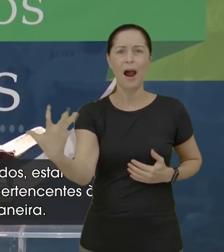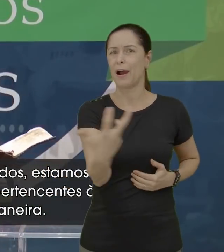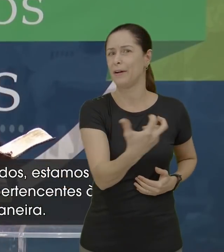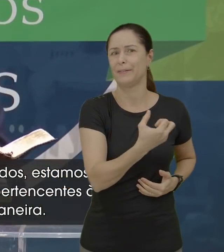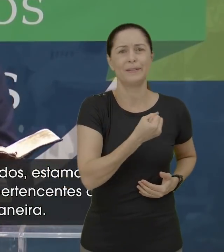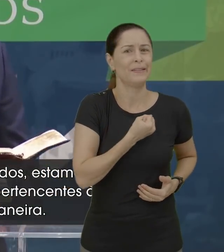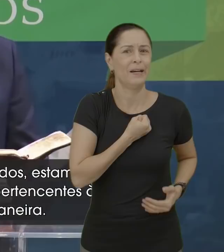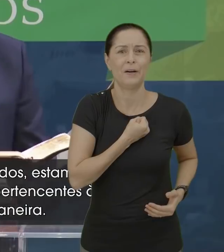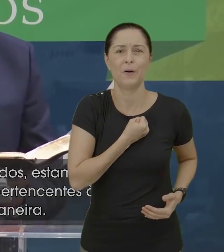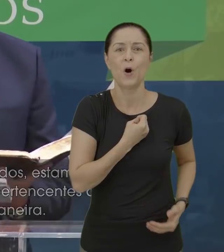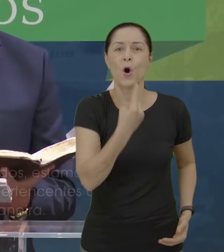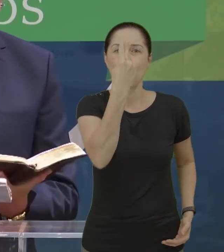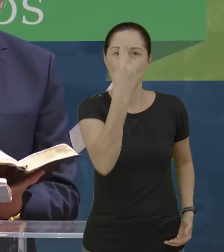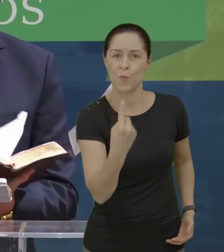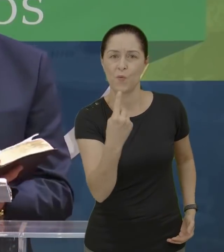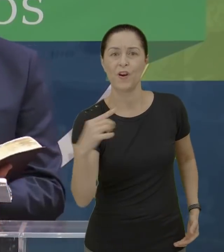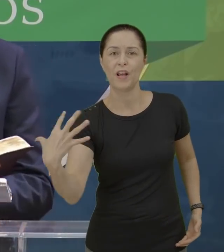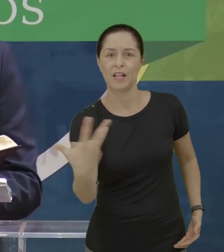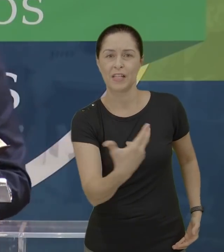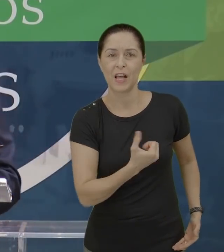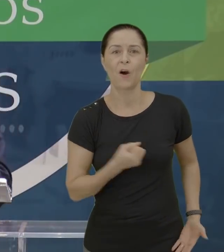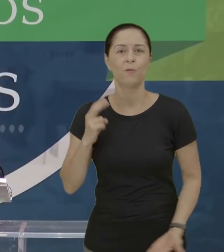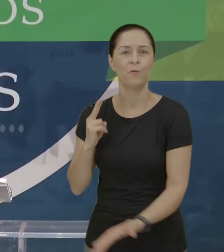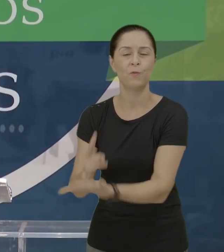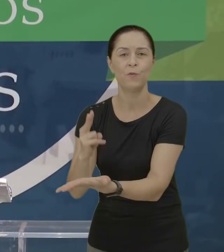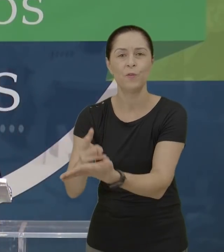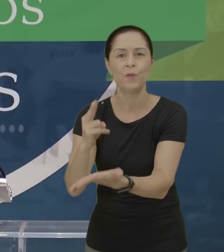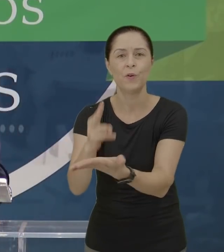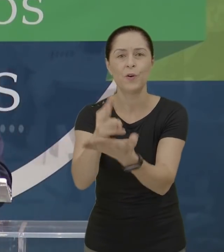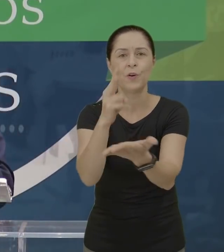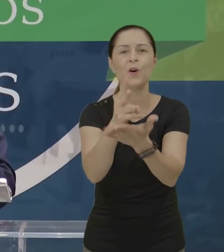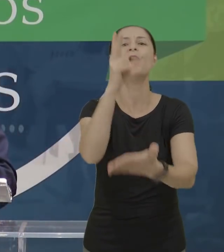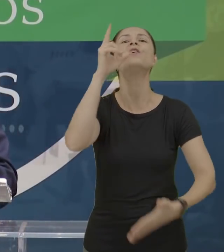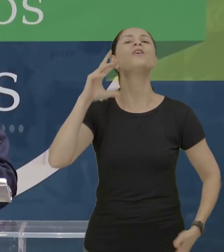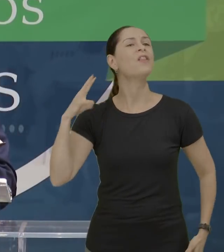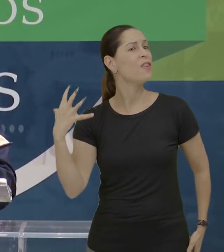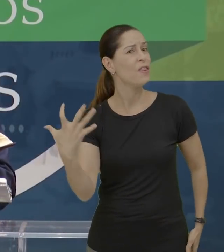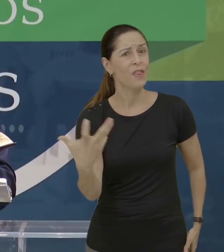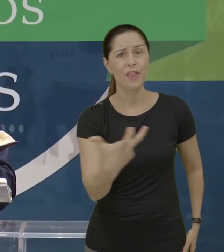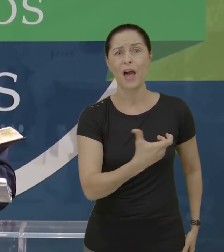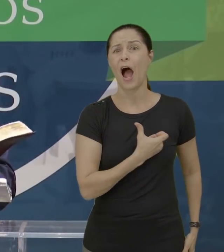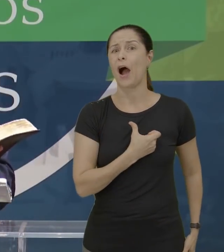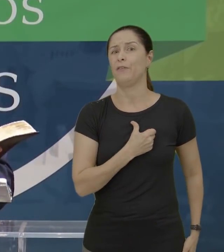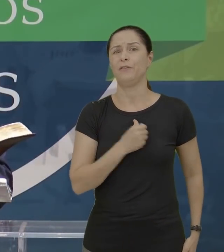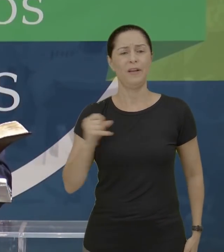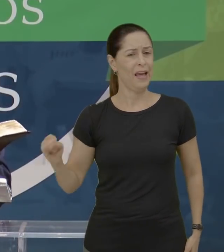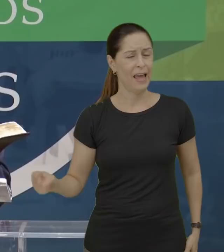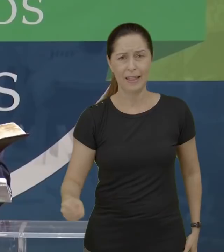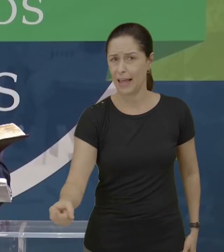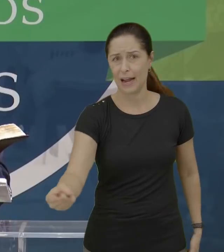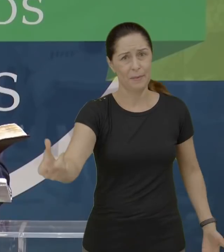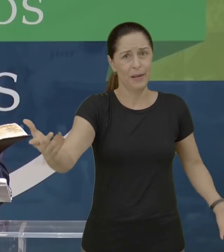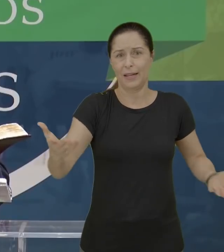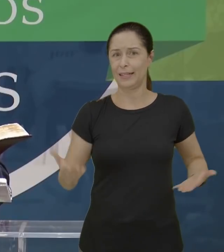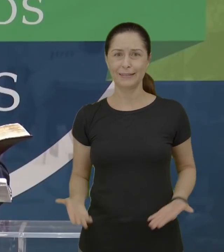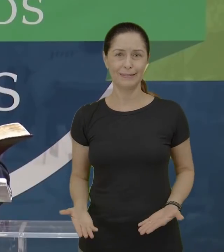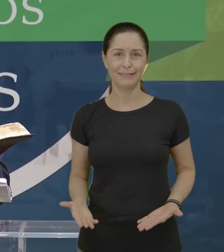capítulo 10, porque lá também ele trata do mesmo assunto da apostasia. E ele vai contrastar de